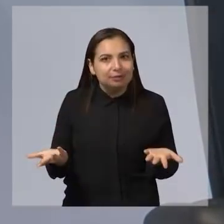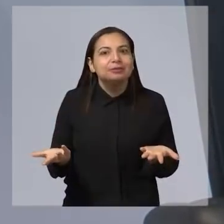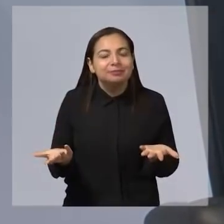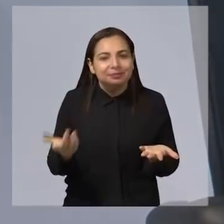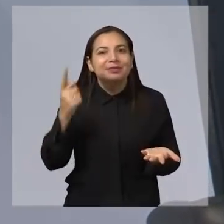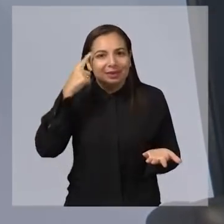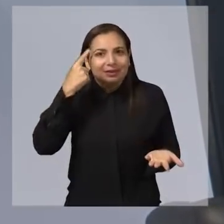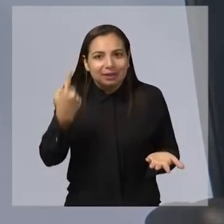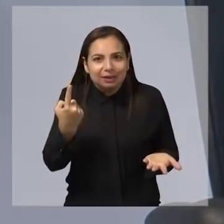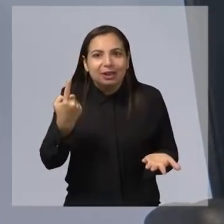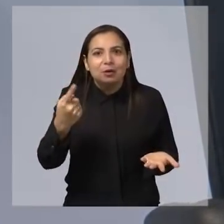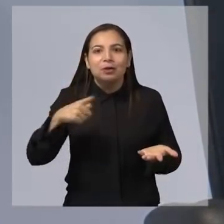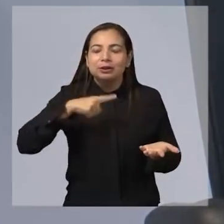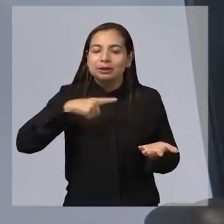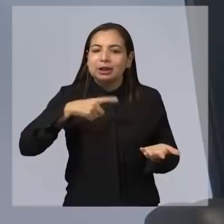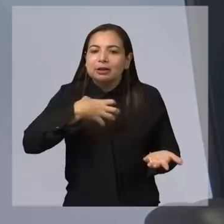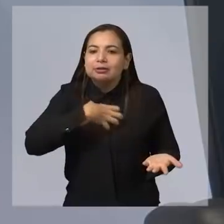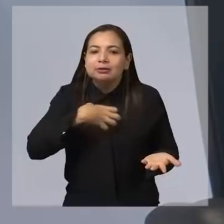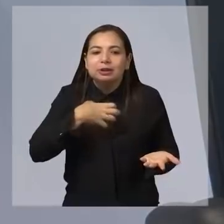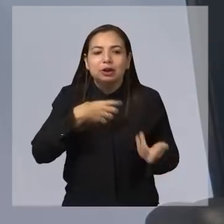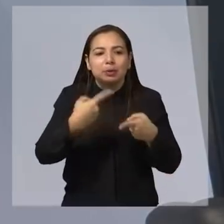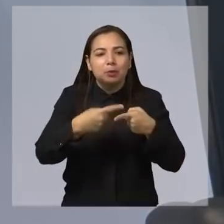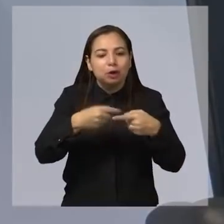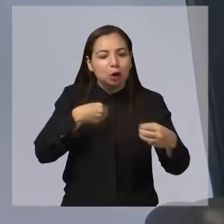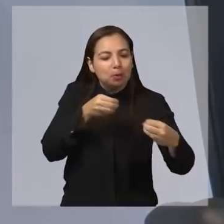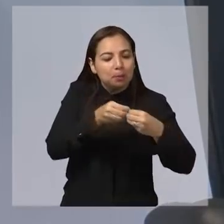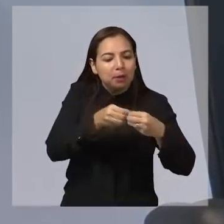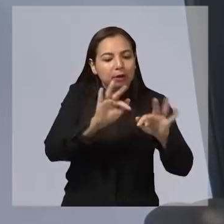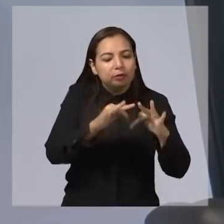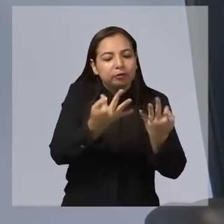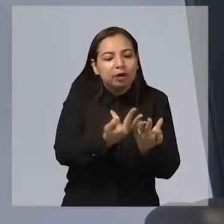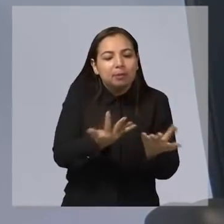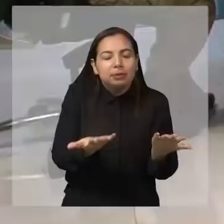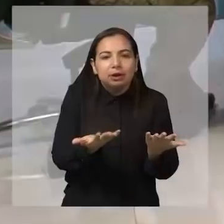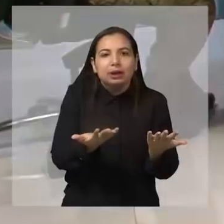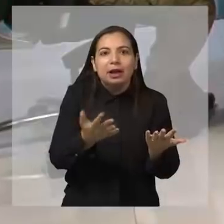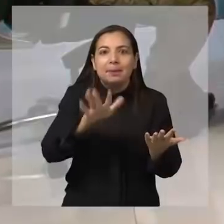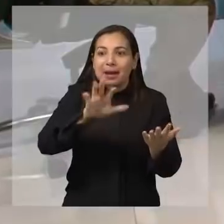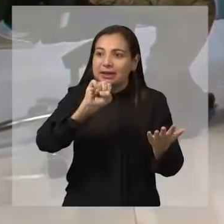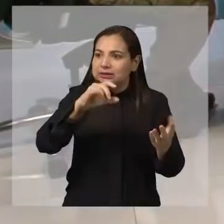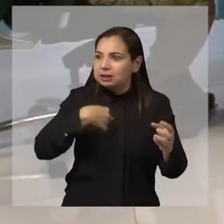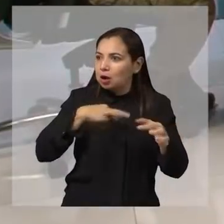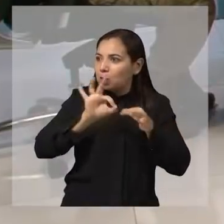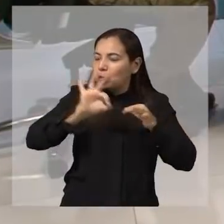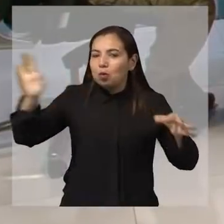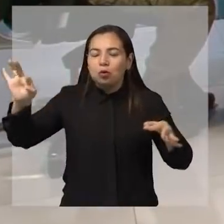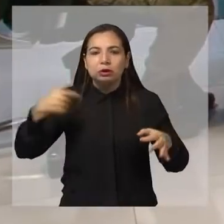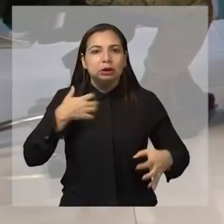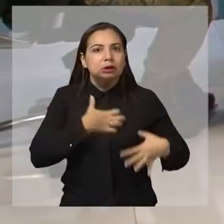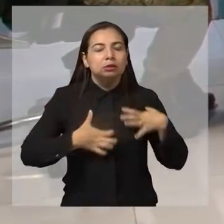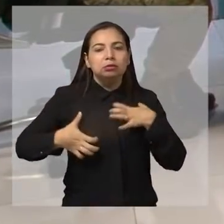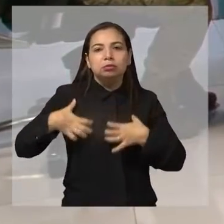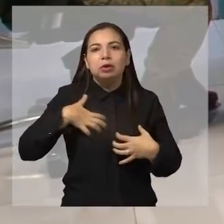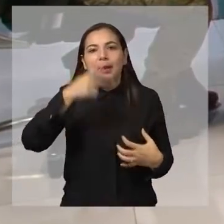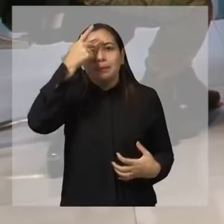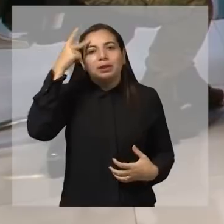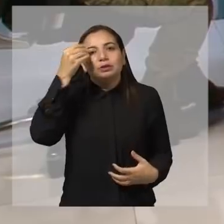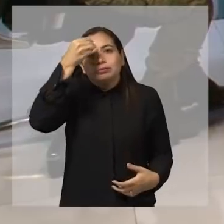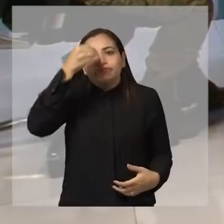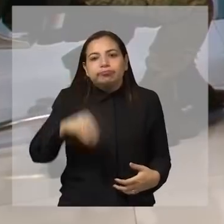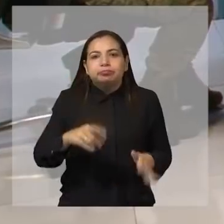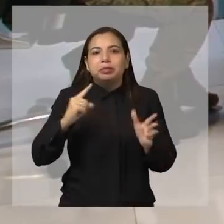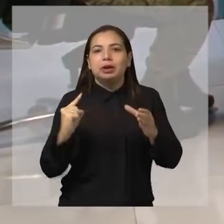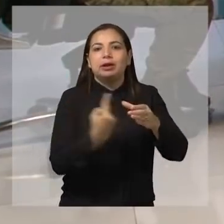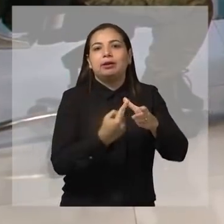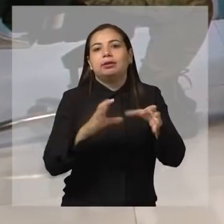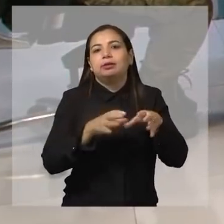um negócio desse é muito grande. E não adianta fazer um faz de conta. Né? Que foi, por exemplo, as cadeias aqui, aí eu falo,